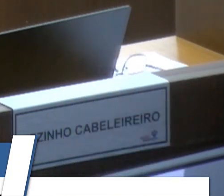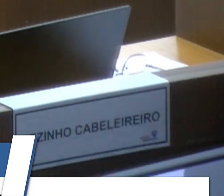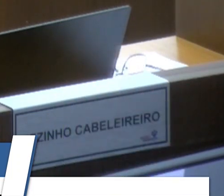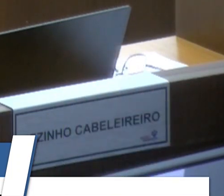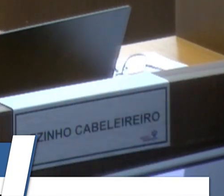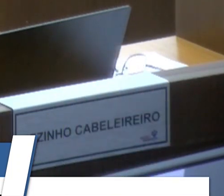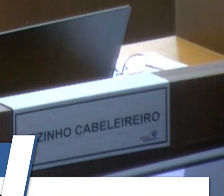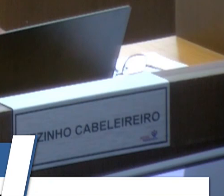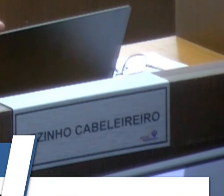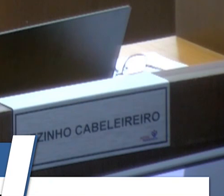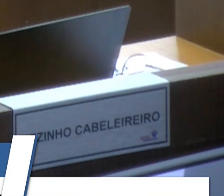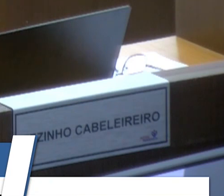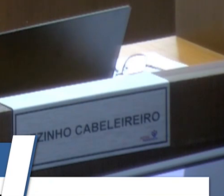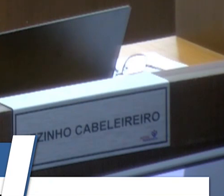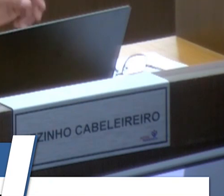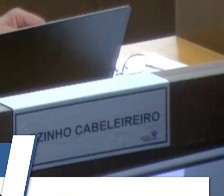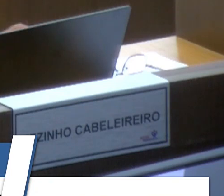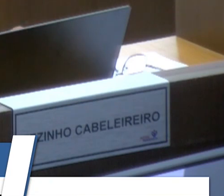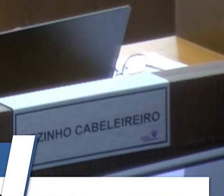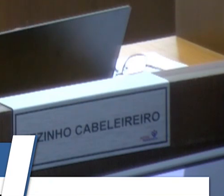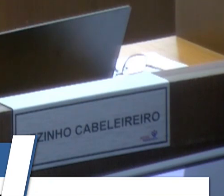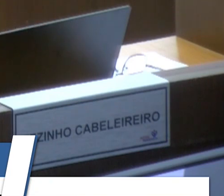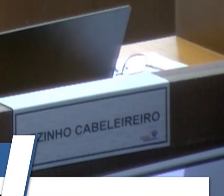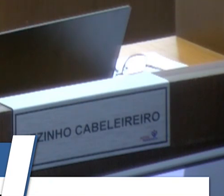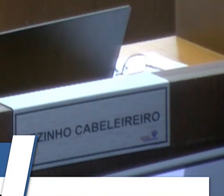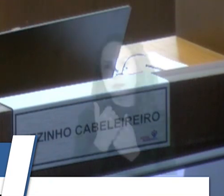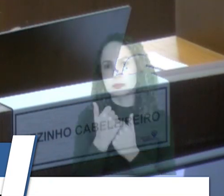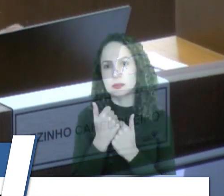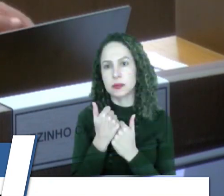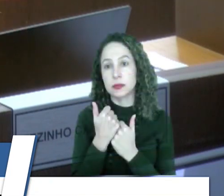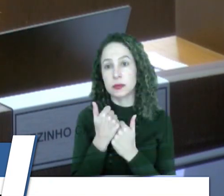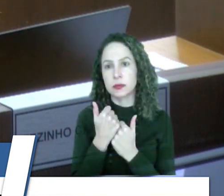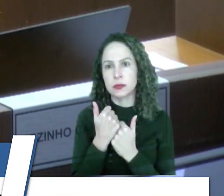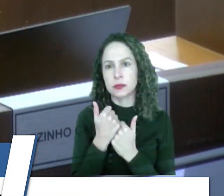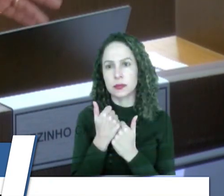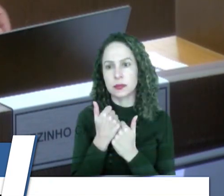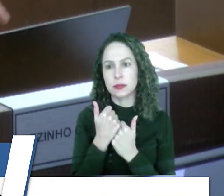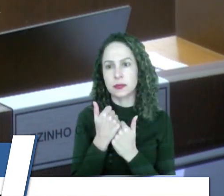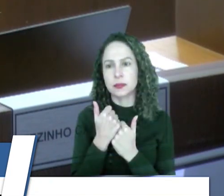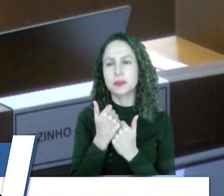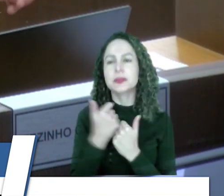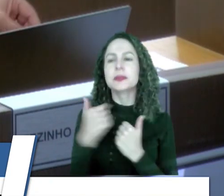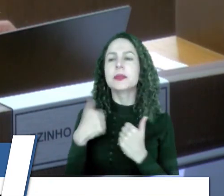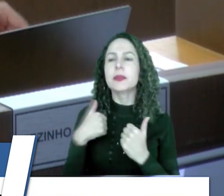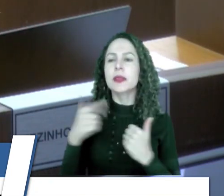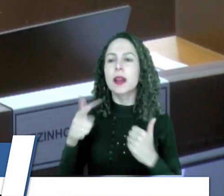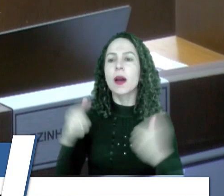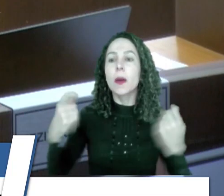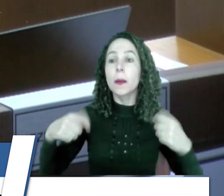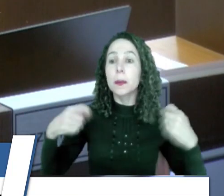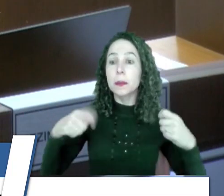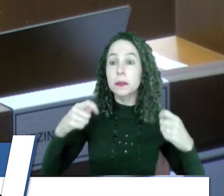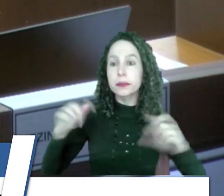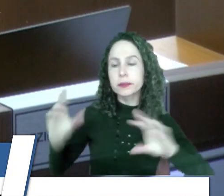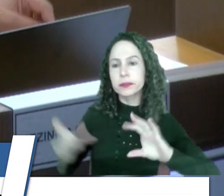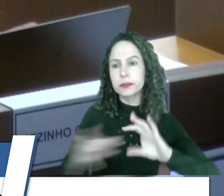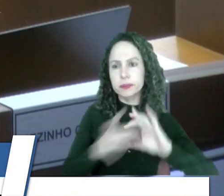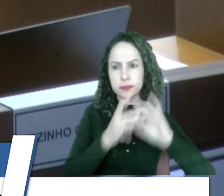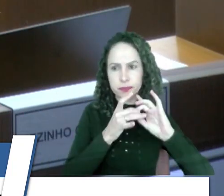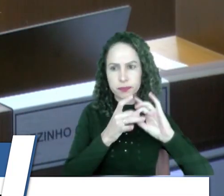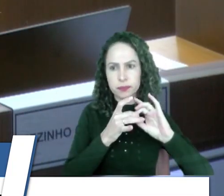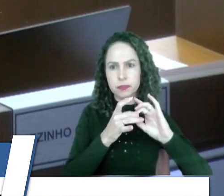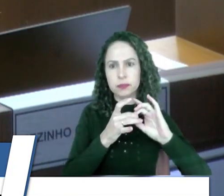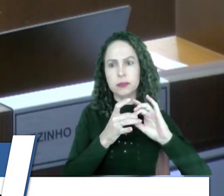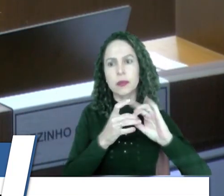quarteirão, é lá no Campo da Mansão, ali perto dos postos. Né? Então ela precisa de interligar lá na Ismael